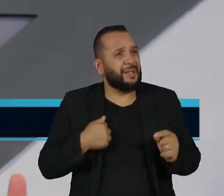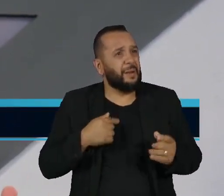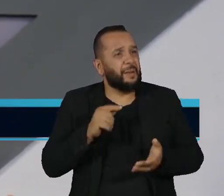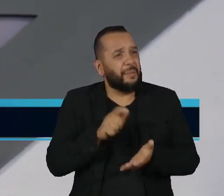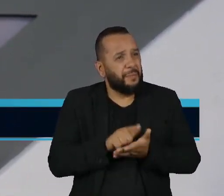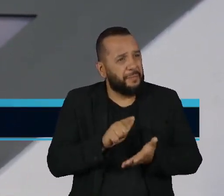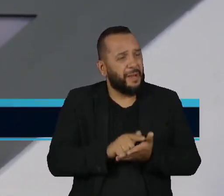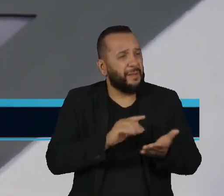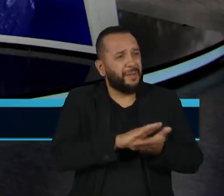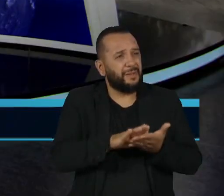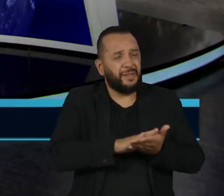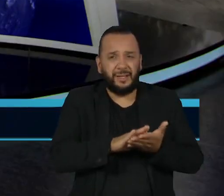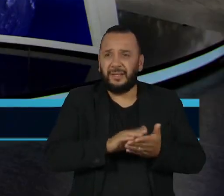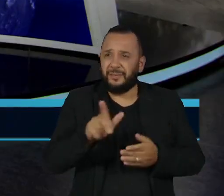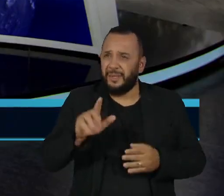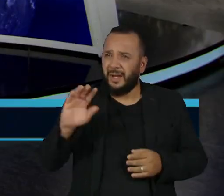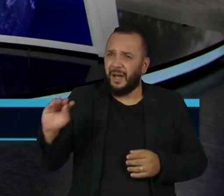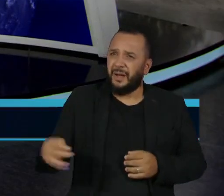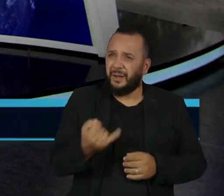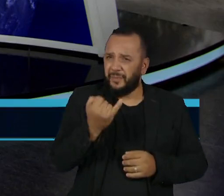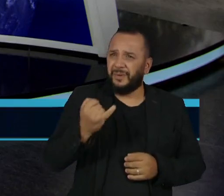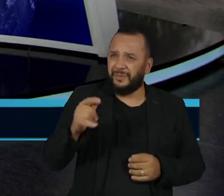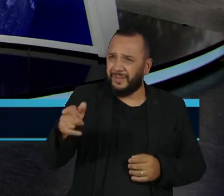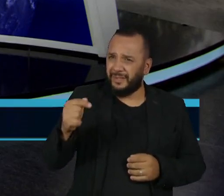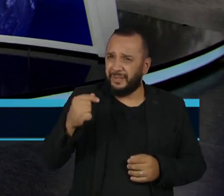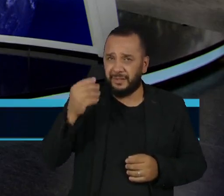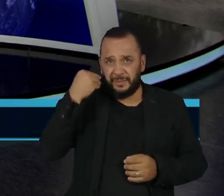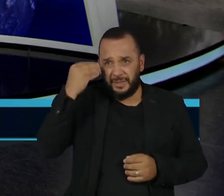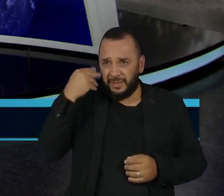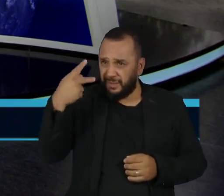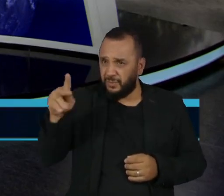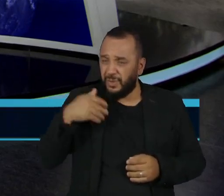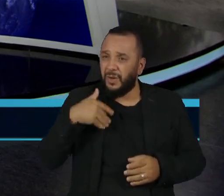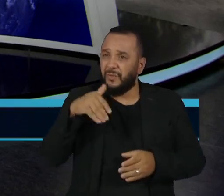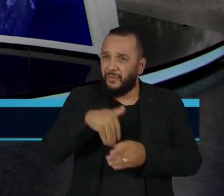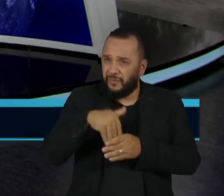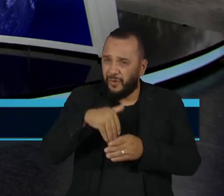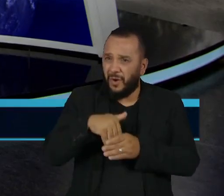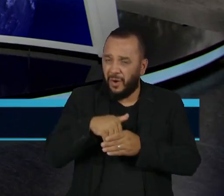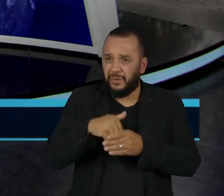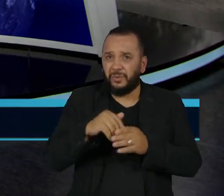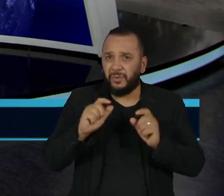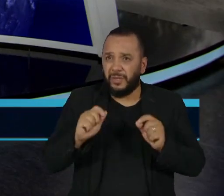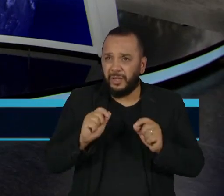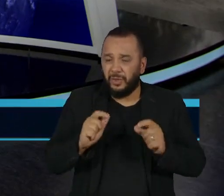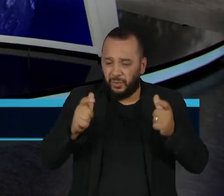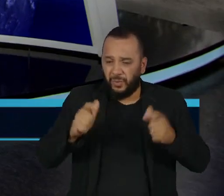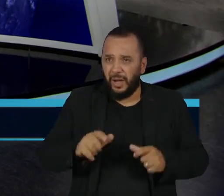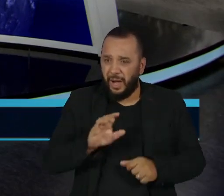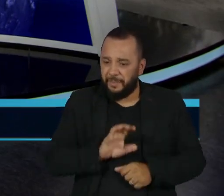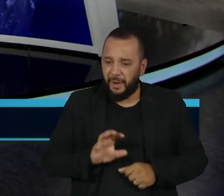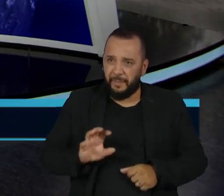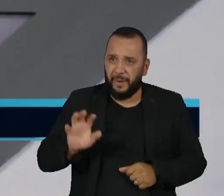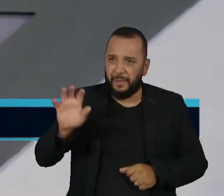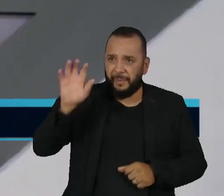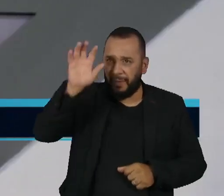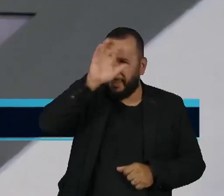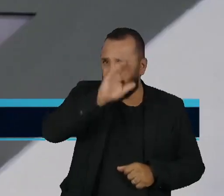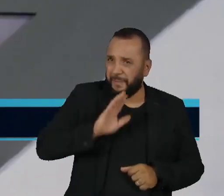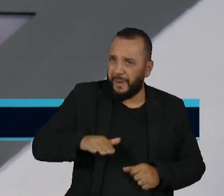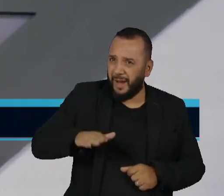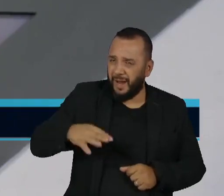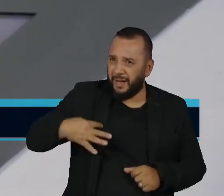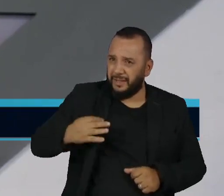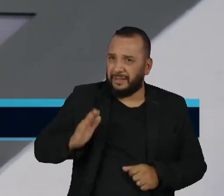Aliás, desculpa, aproveitando sua experiência de deputado, você acha que o voto distrital poderia também claro. Baratear as campanhas? Não, o voto